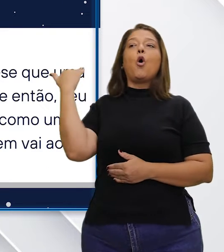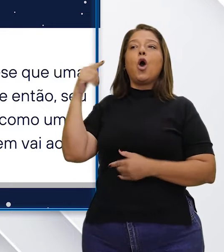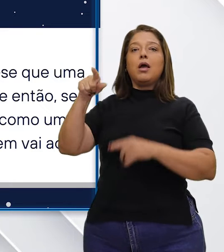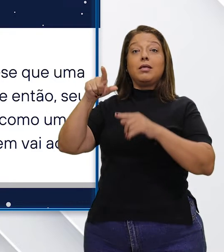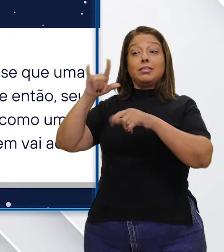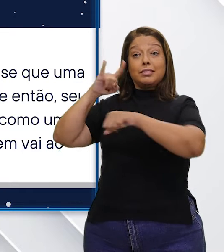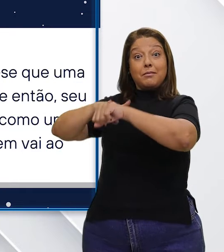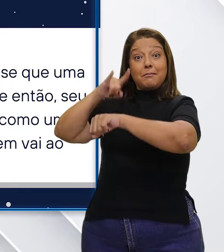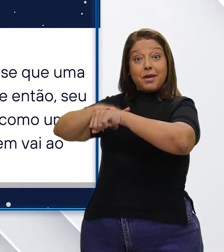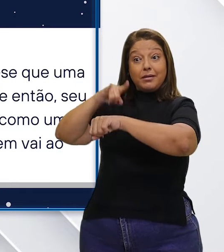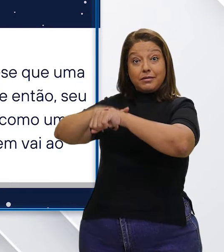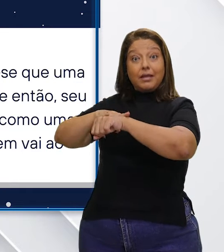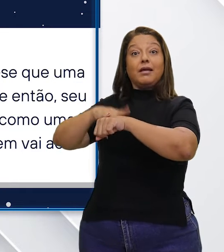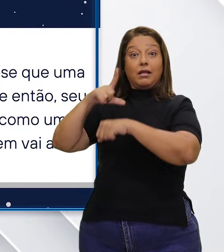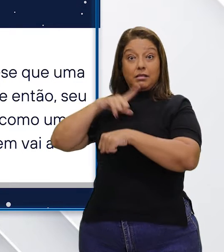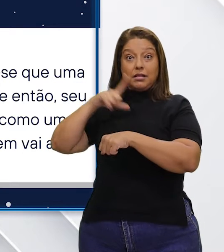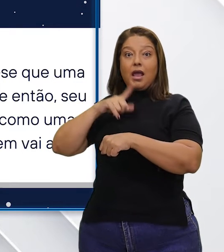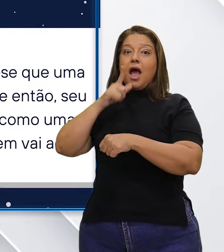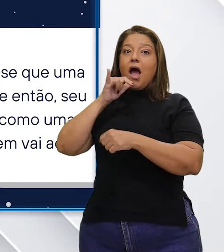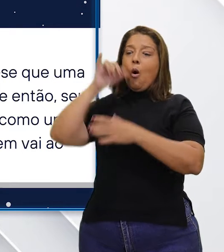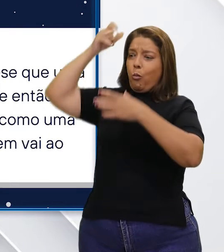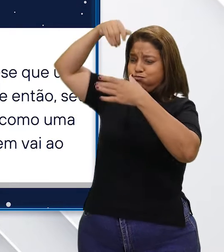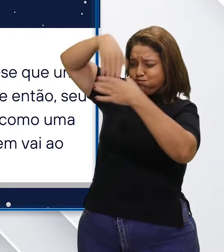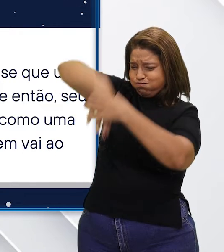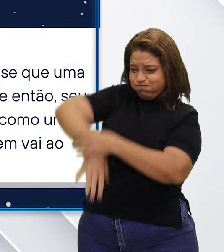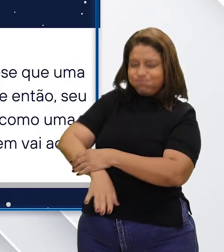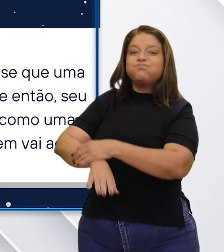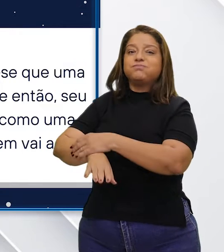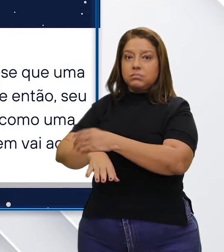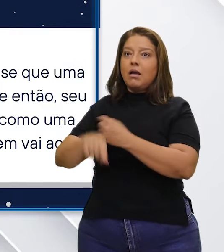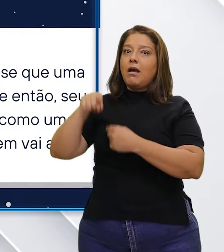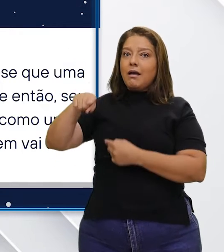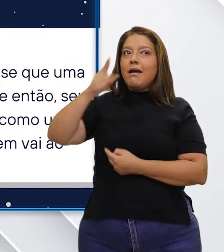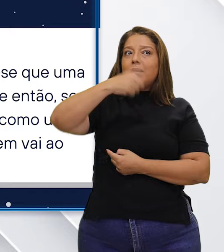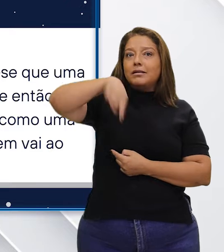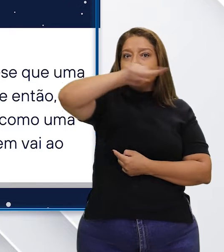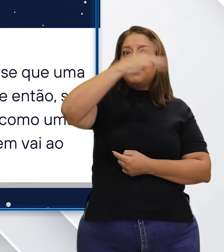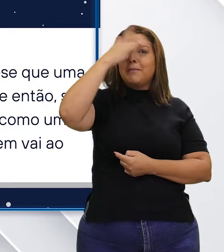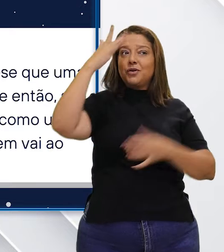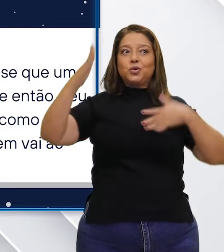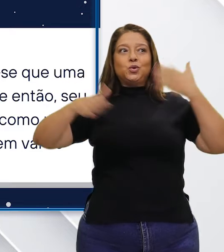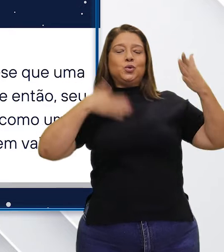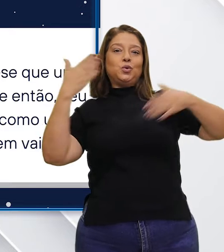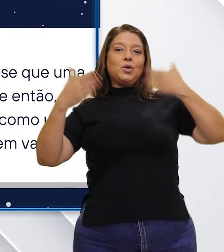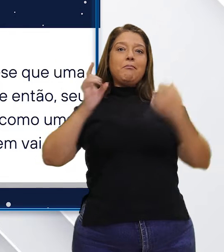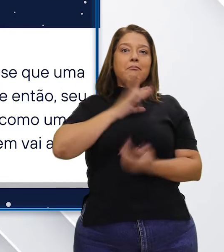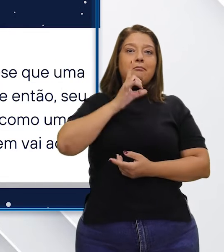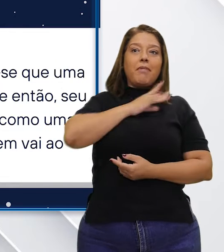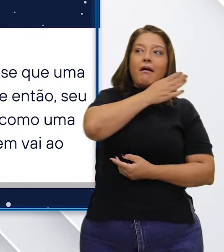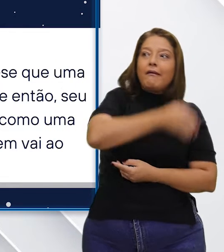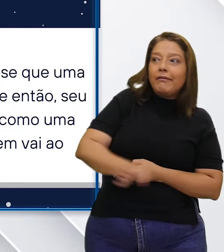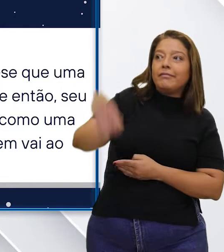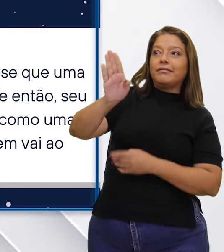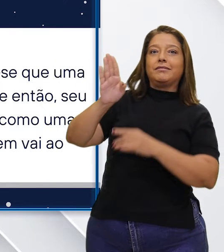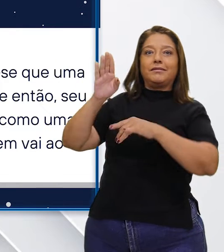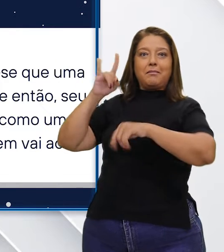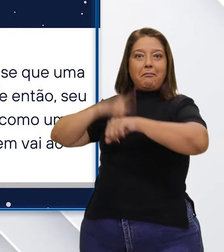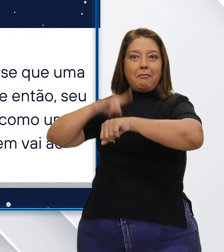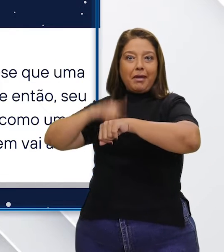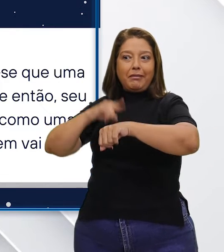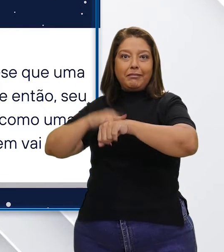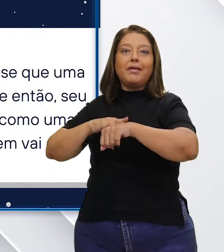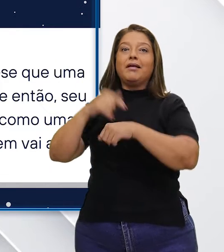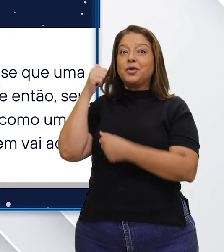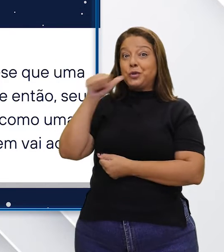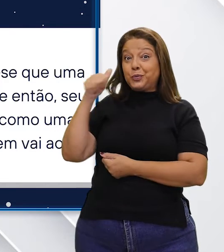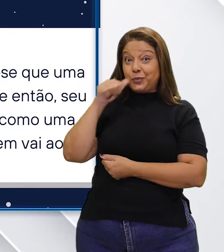escola. Desde então, seu espírito assombra os banheiros, especialmente os femininos, aparecendo